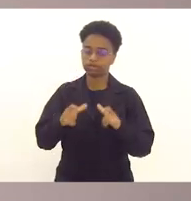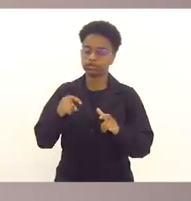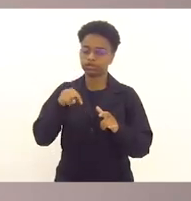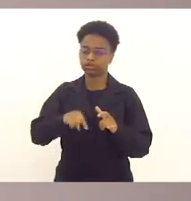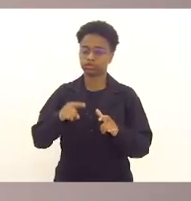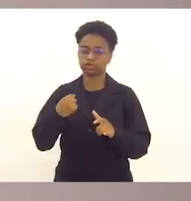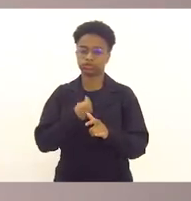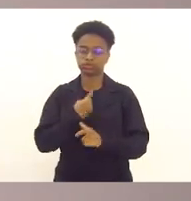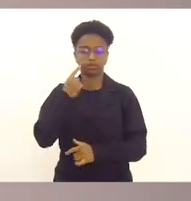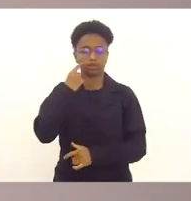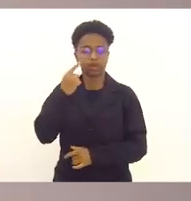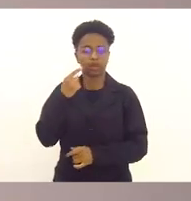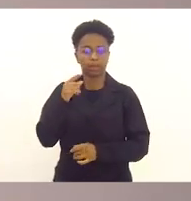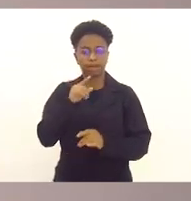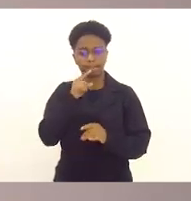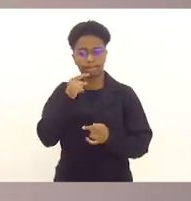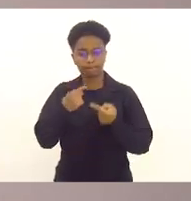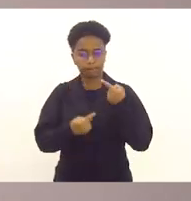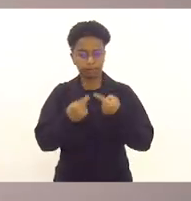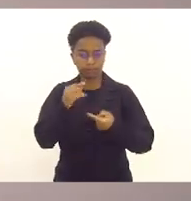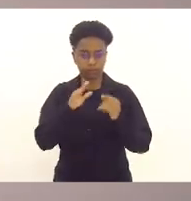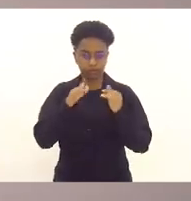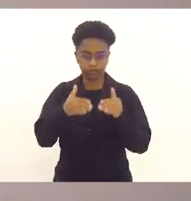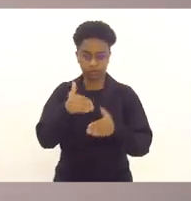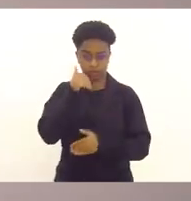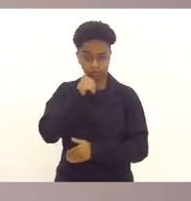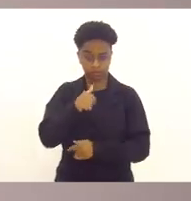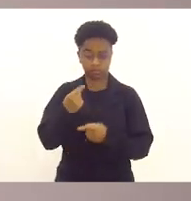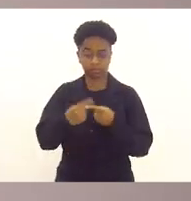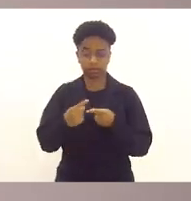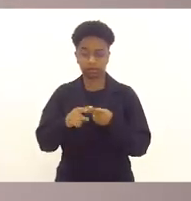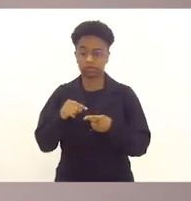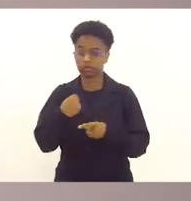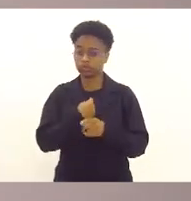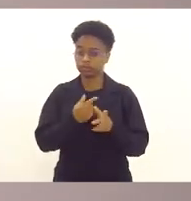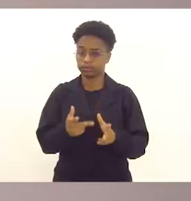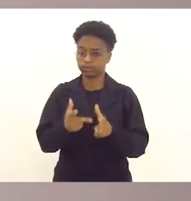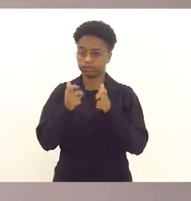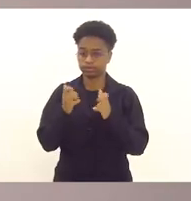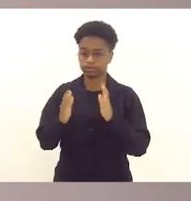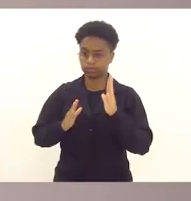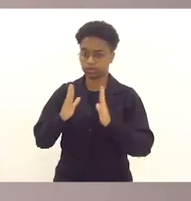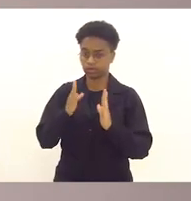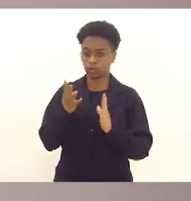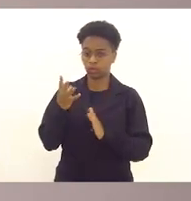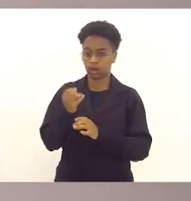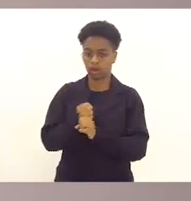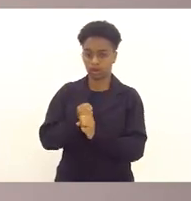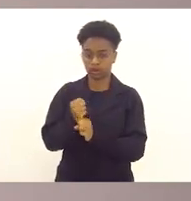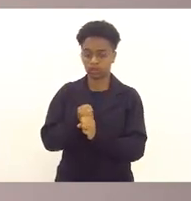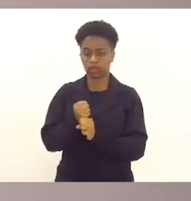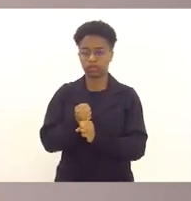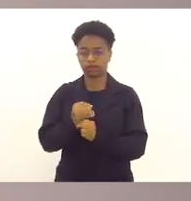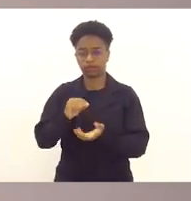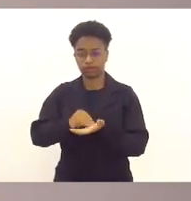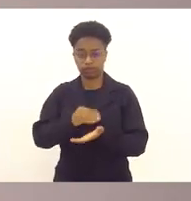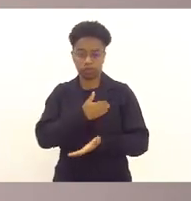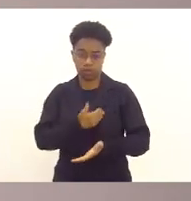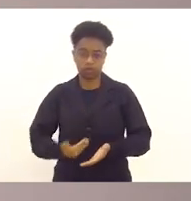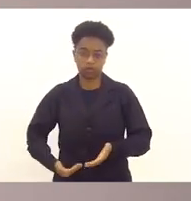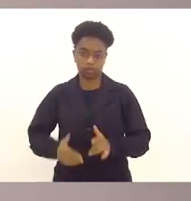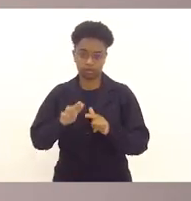políticas para as mulheres porque que você tem visto ao longo e ao final desses quatro anos né de desgoverno bolsonaro